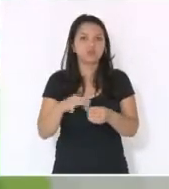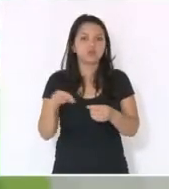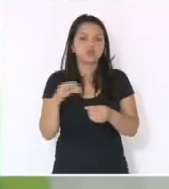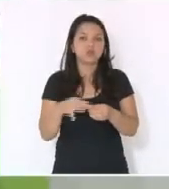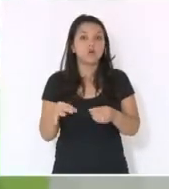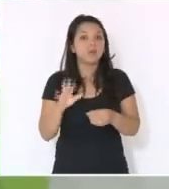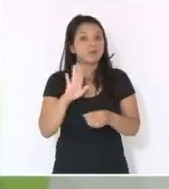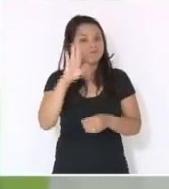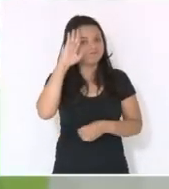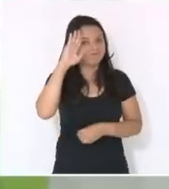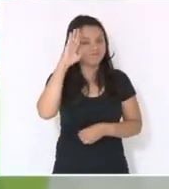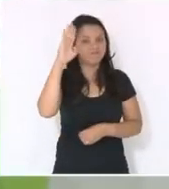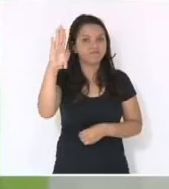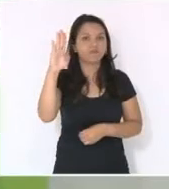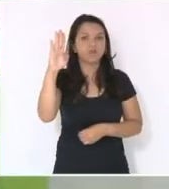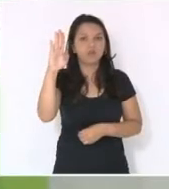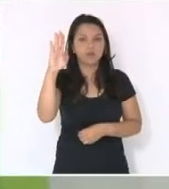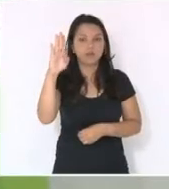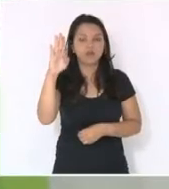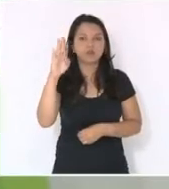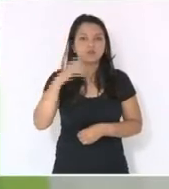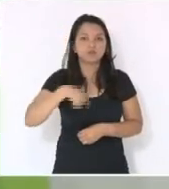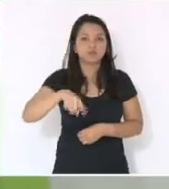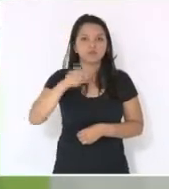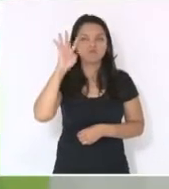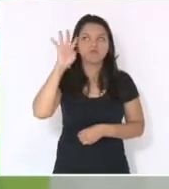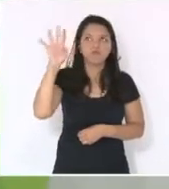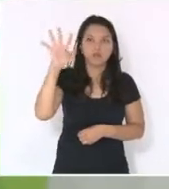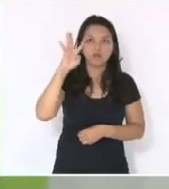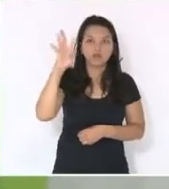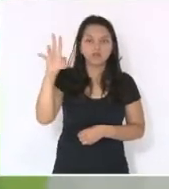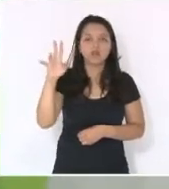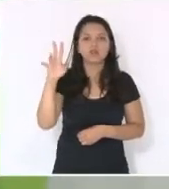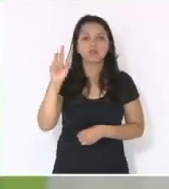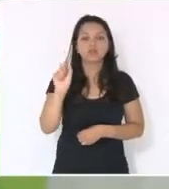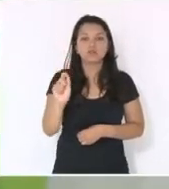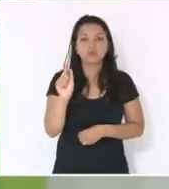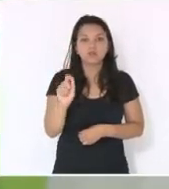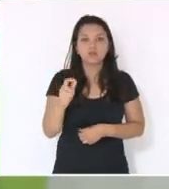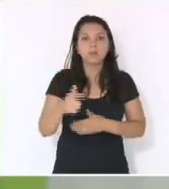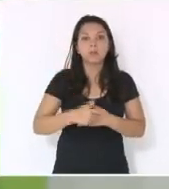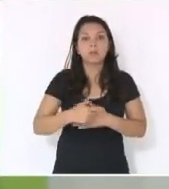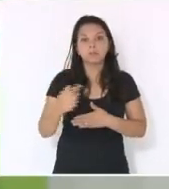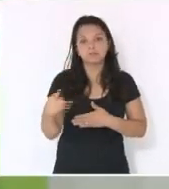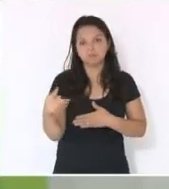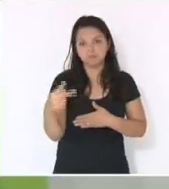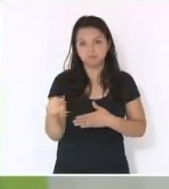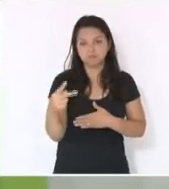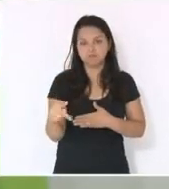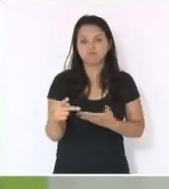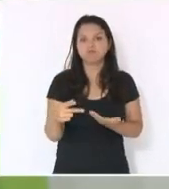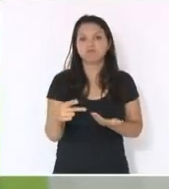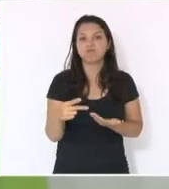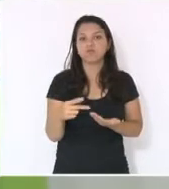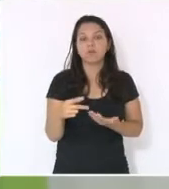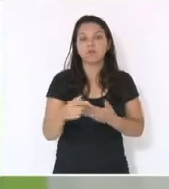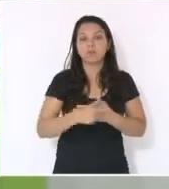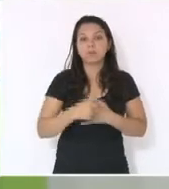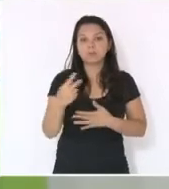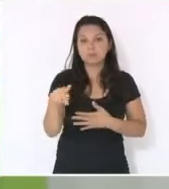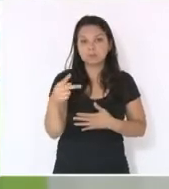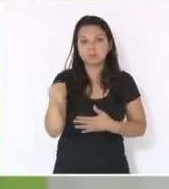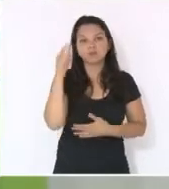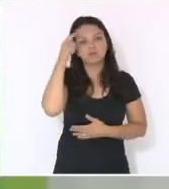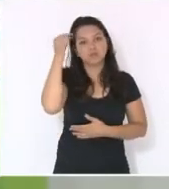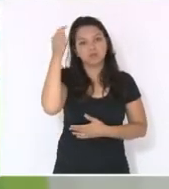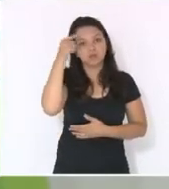inspirarmos para uma reflexão sobre o seu papel, o papel da universidade no